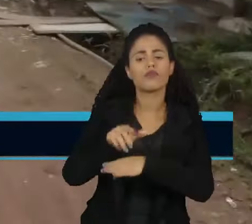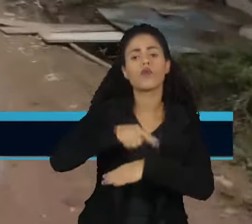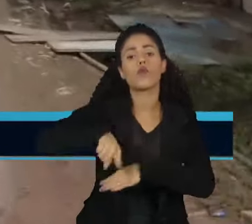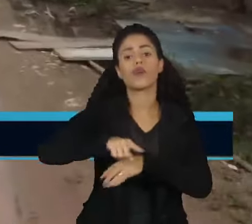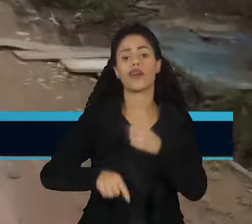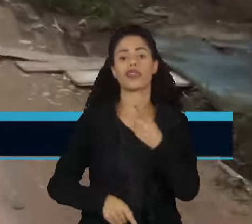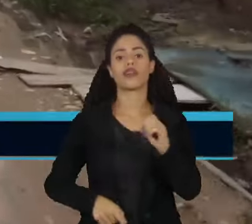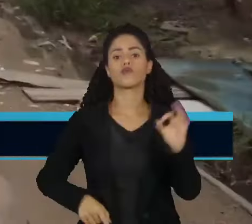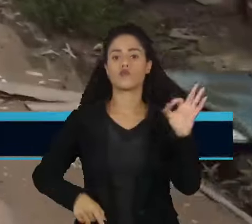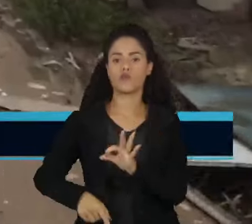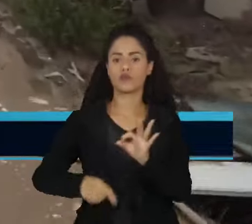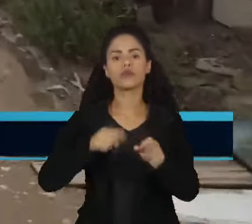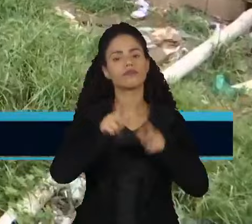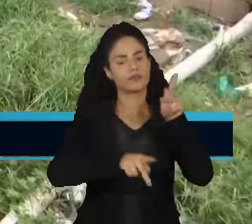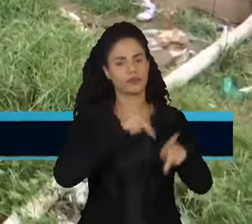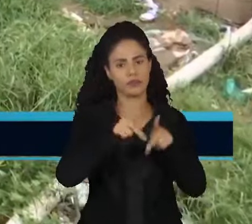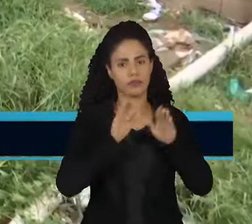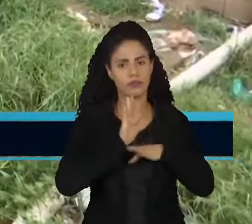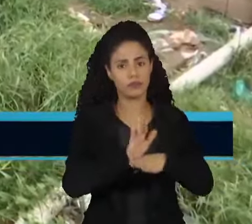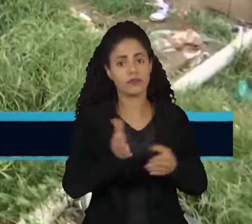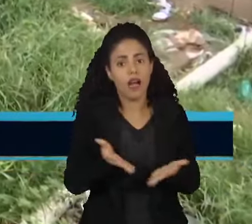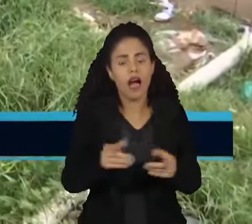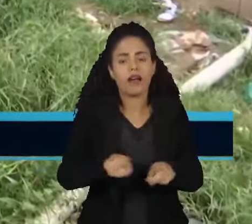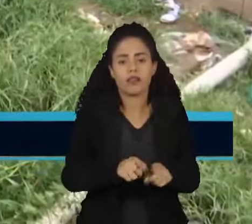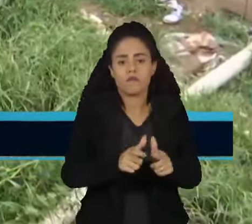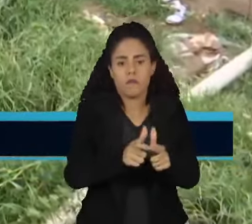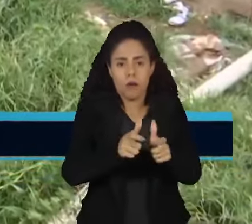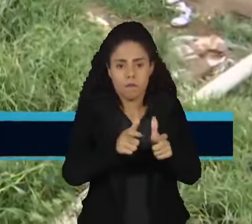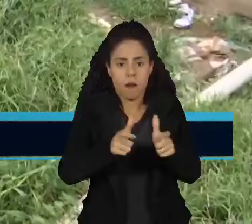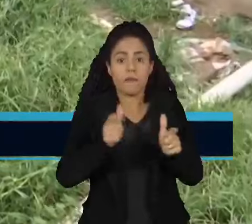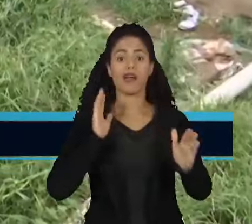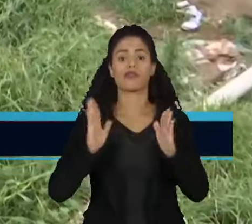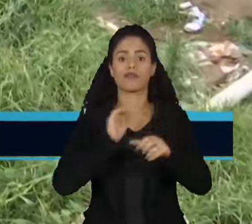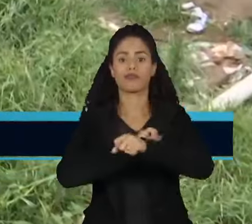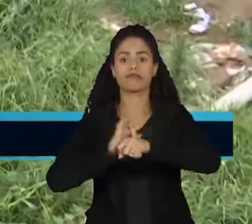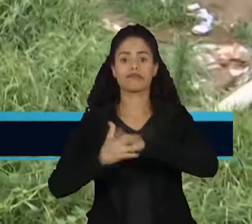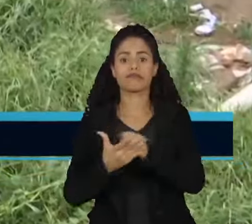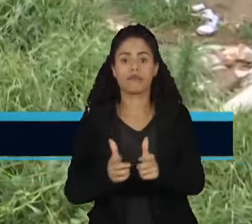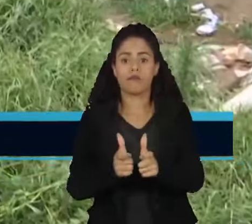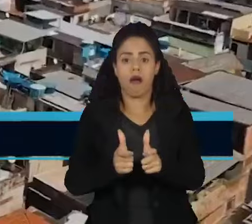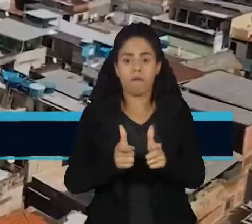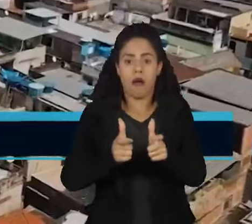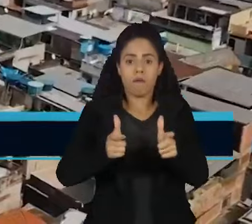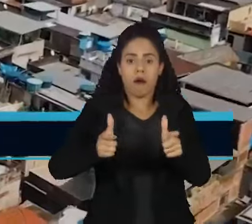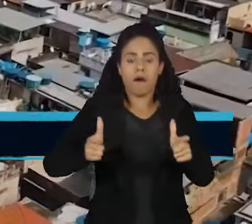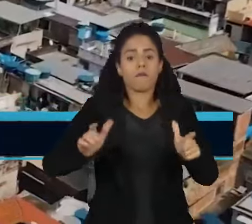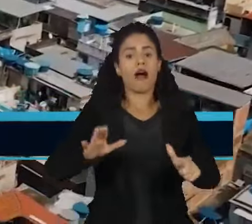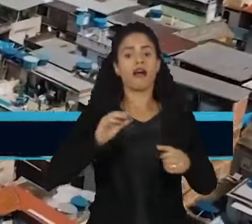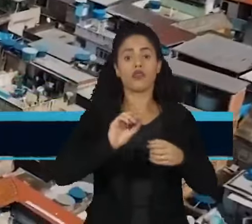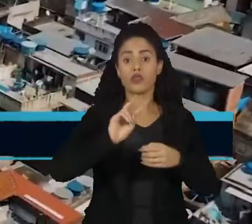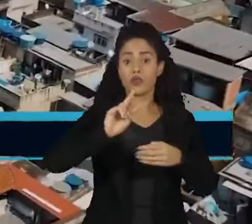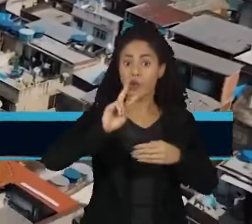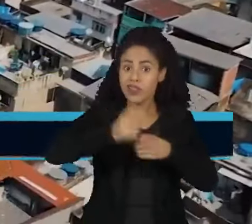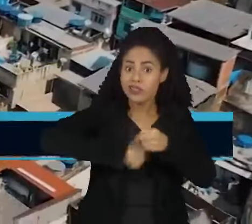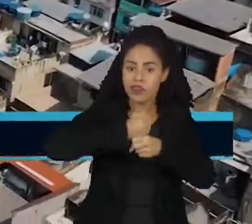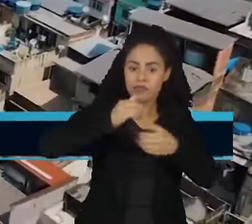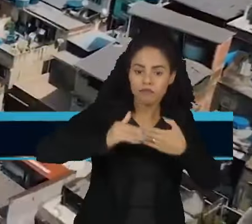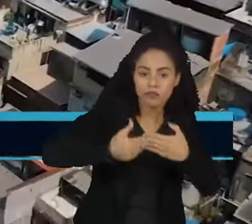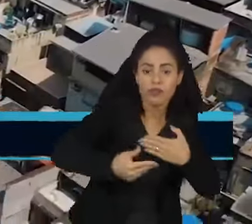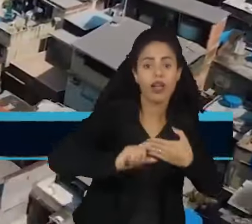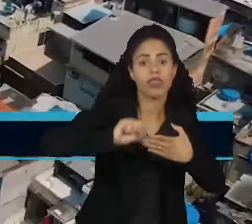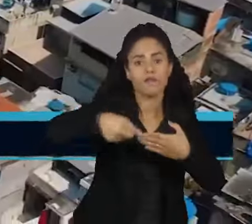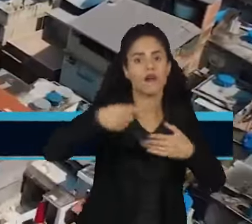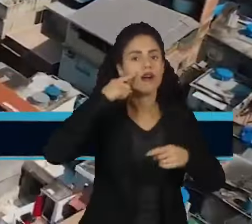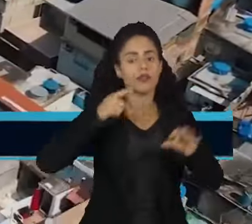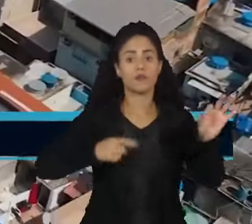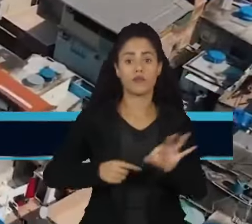quase 10% da população, havia crescido durante a pandemia de Covid-19. 2 anos depois, o percentual dos